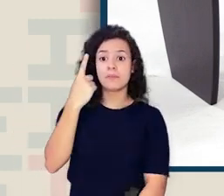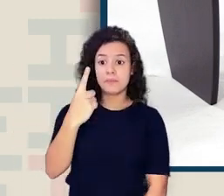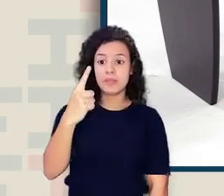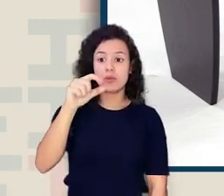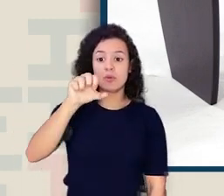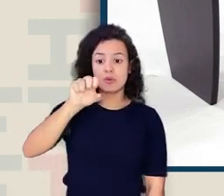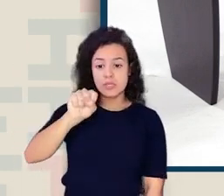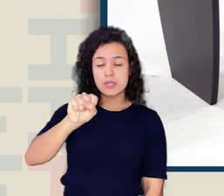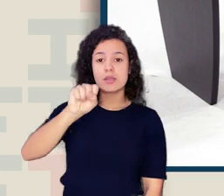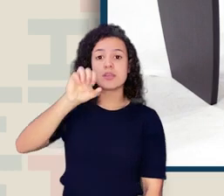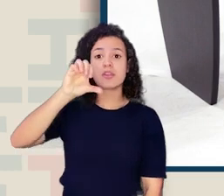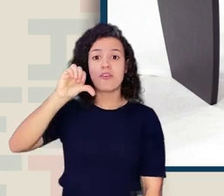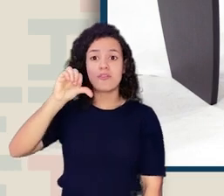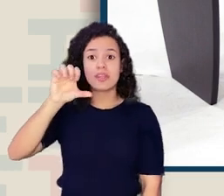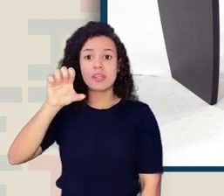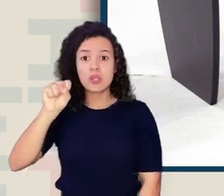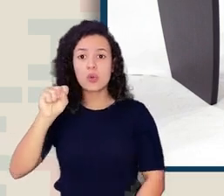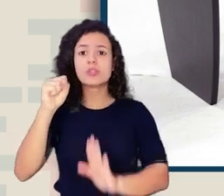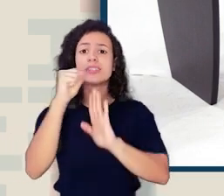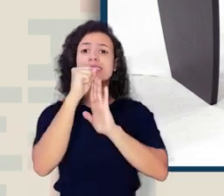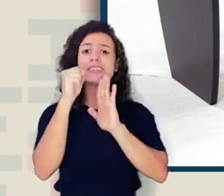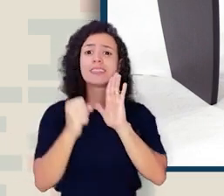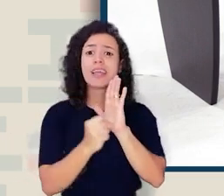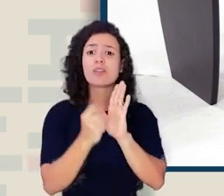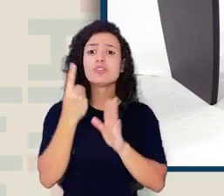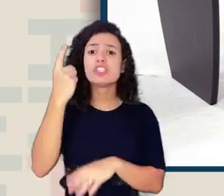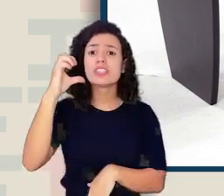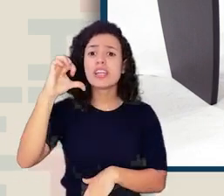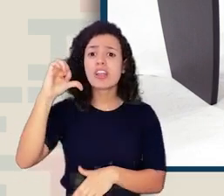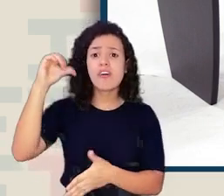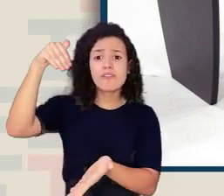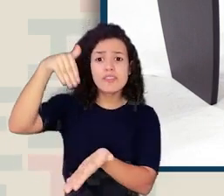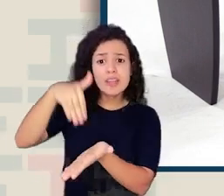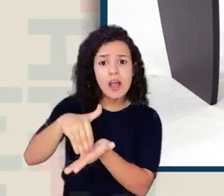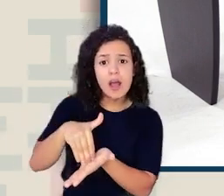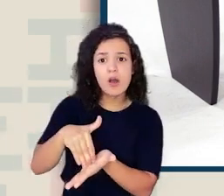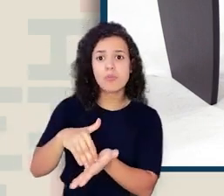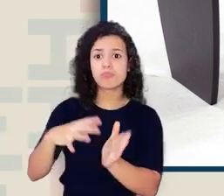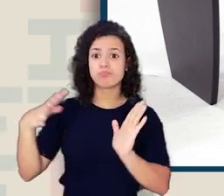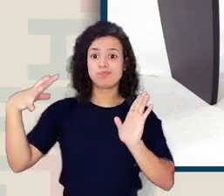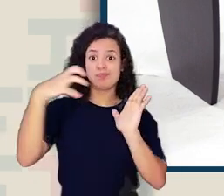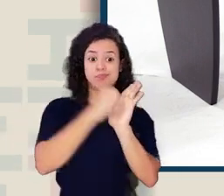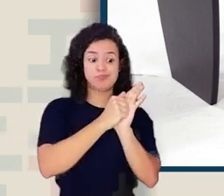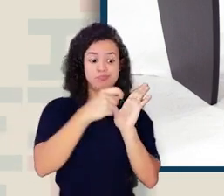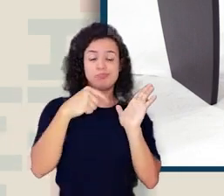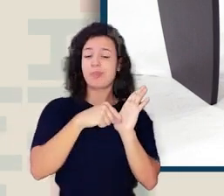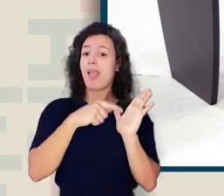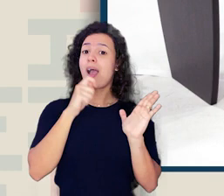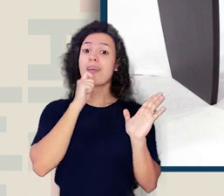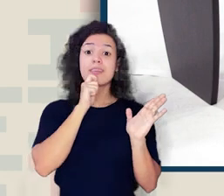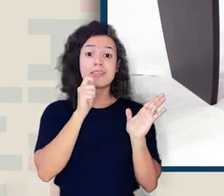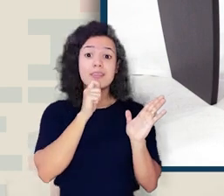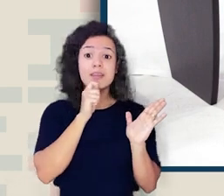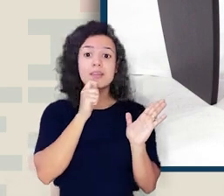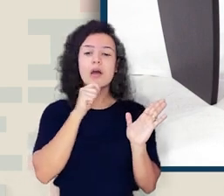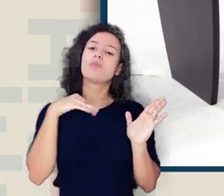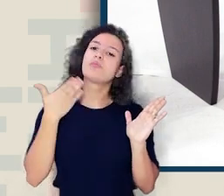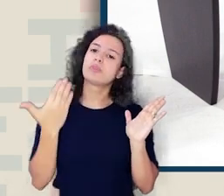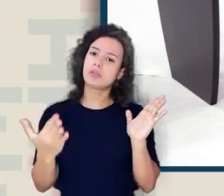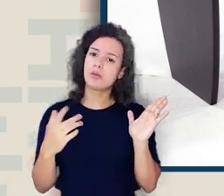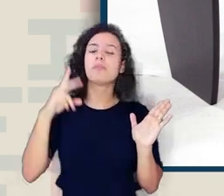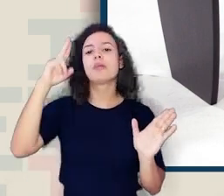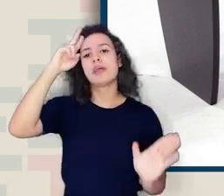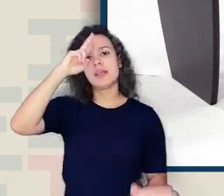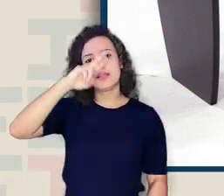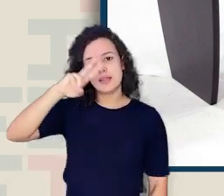no período de 1898, no final do século XIX, onde isso ainda não estava em registro. Então,